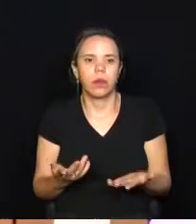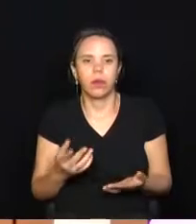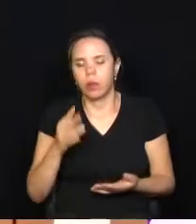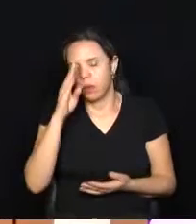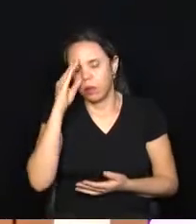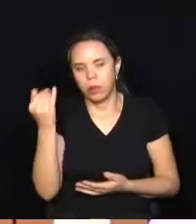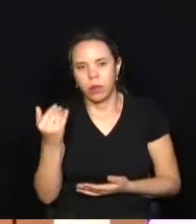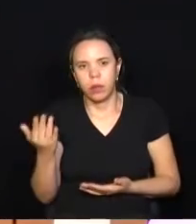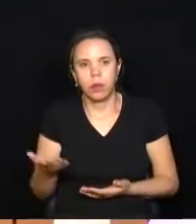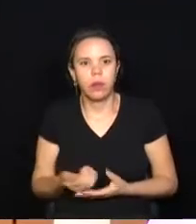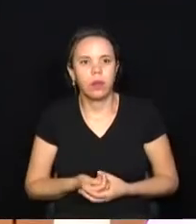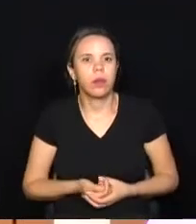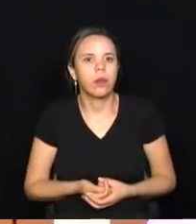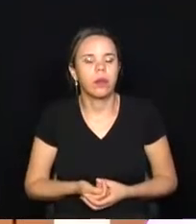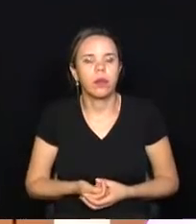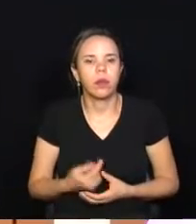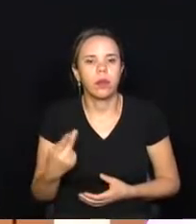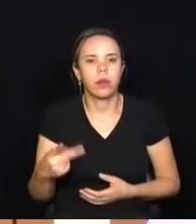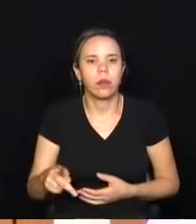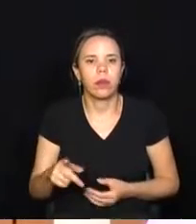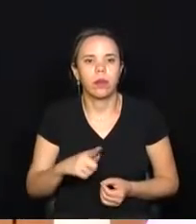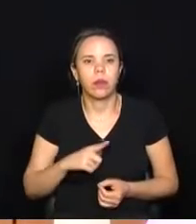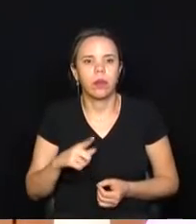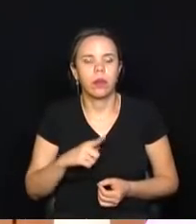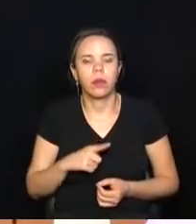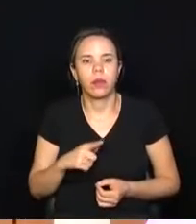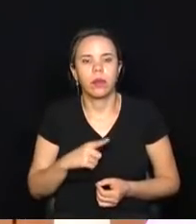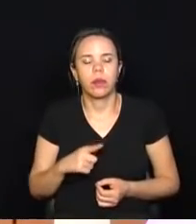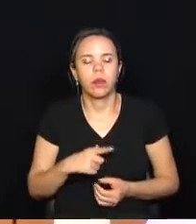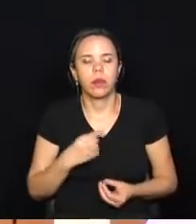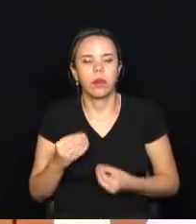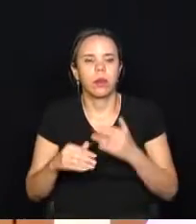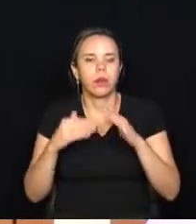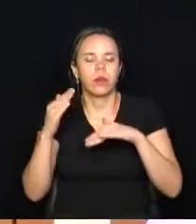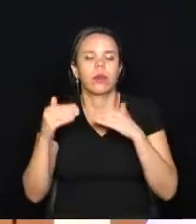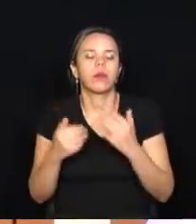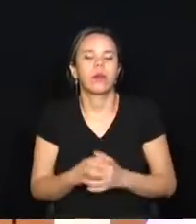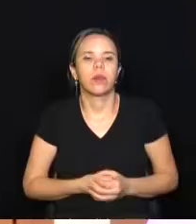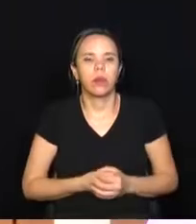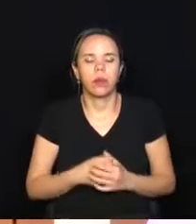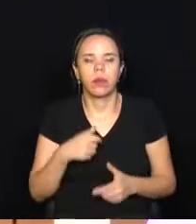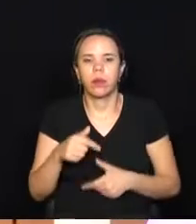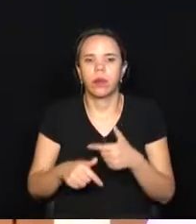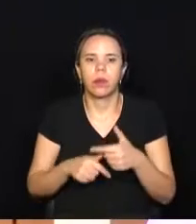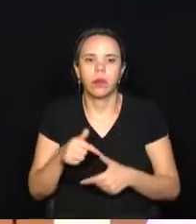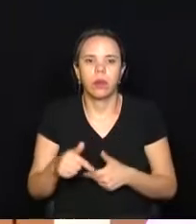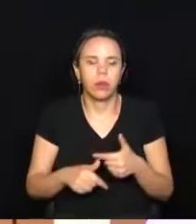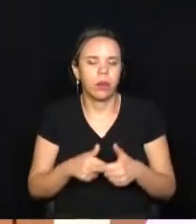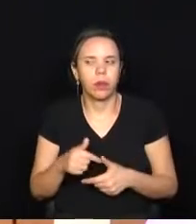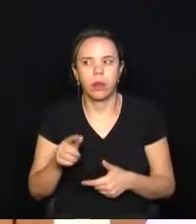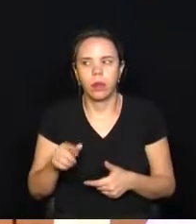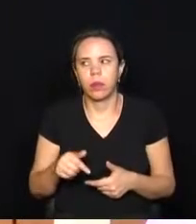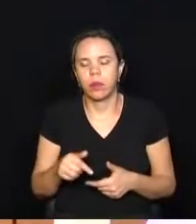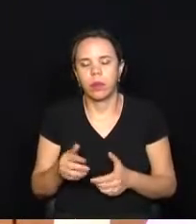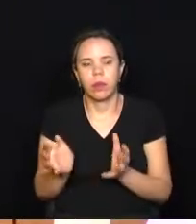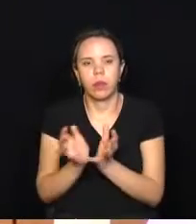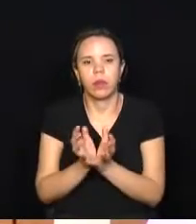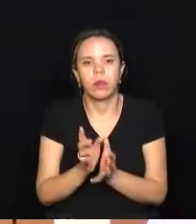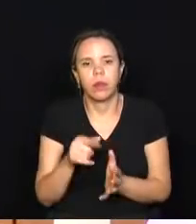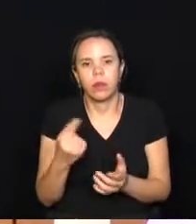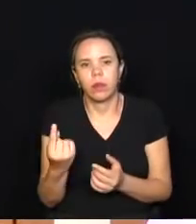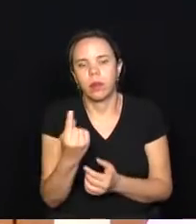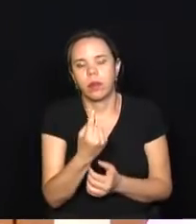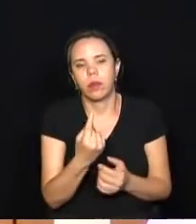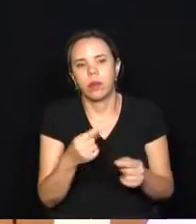essenciais. Né? É lá que você vai ter, tá, como desenvolver o trabalho, tá, porque ele é coletivo, mas ele é